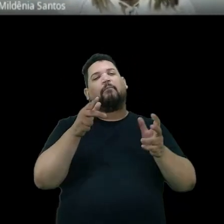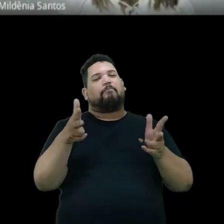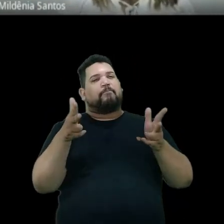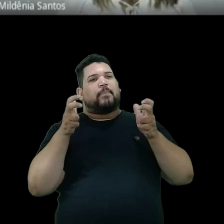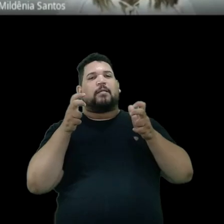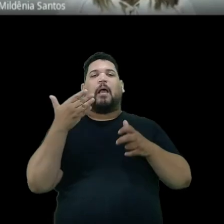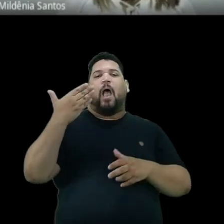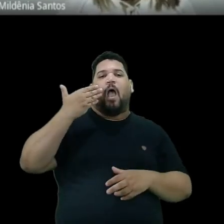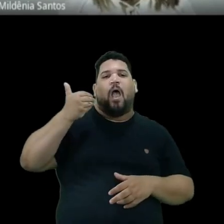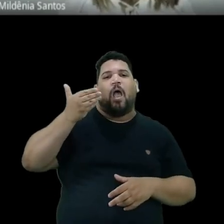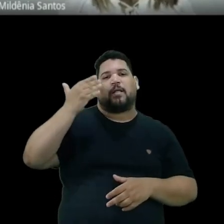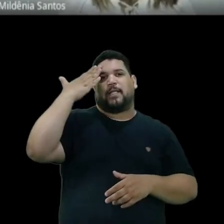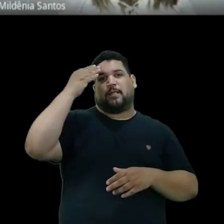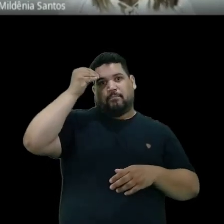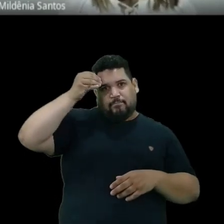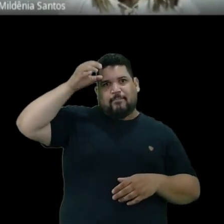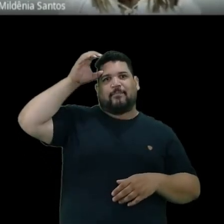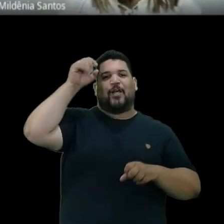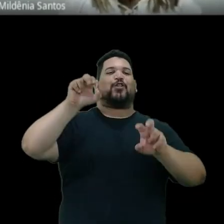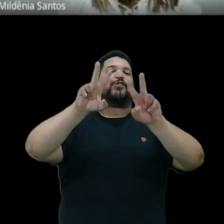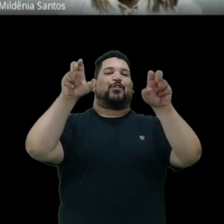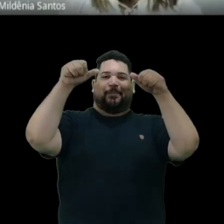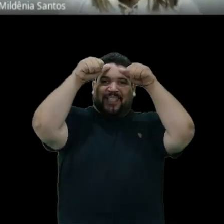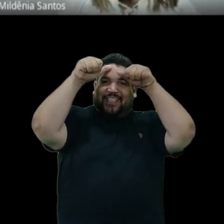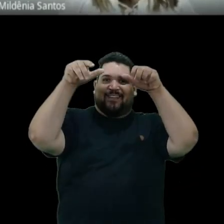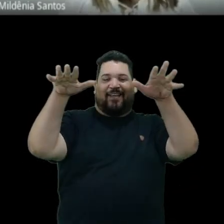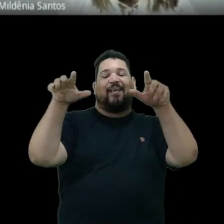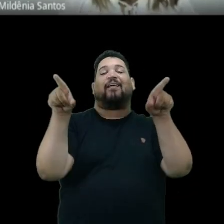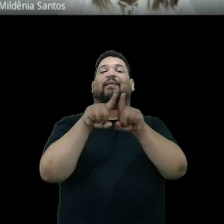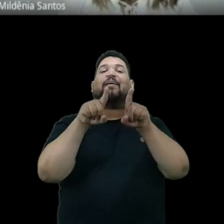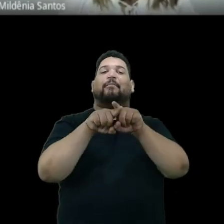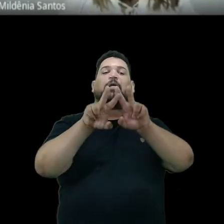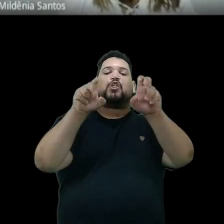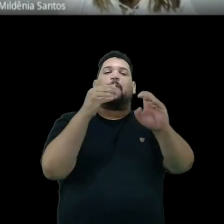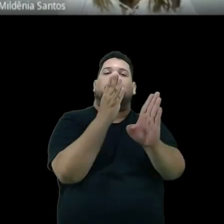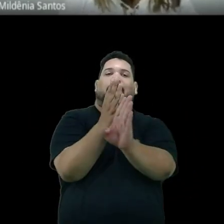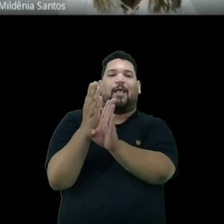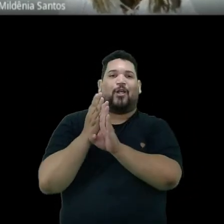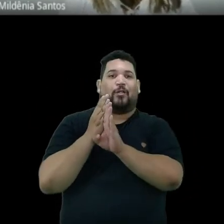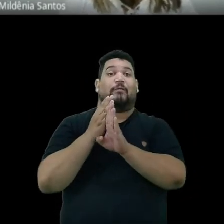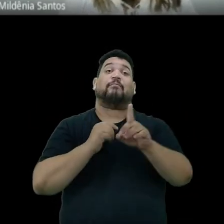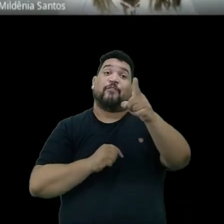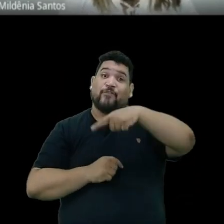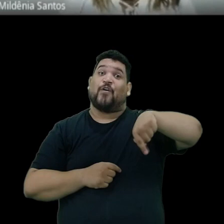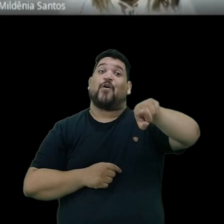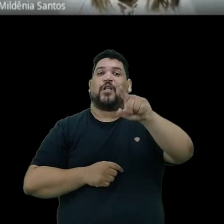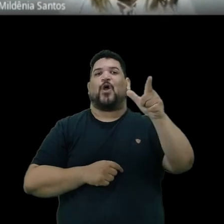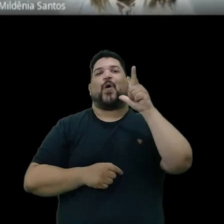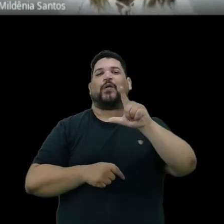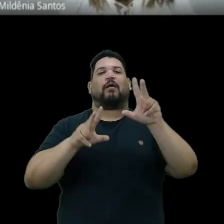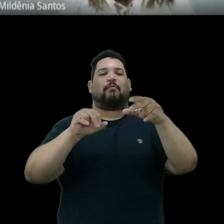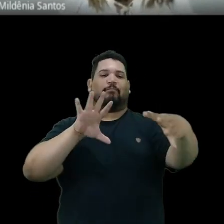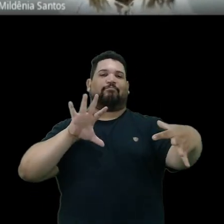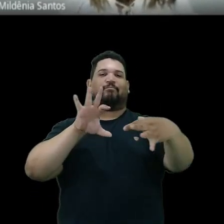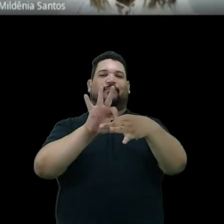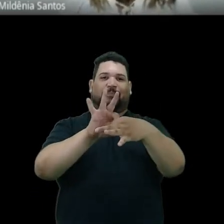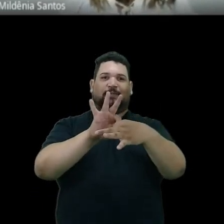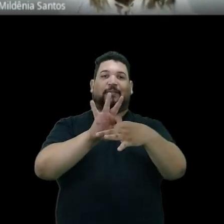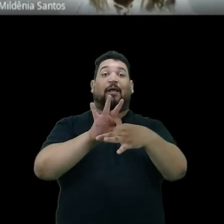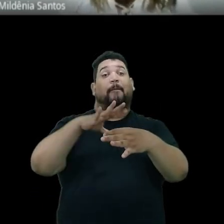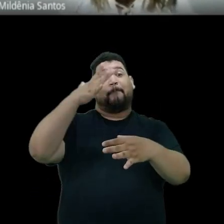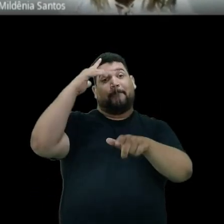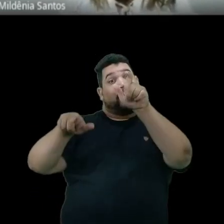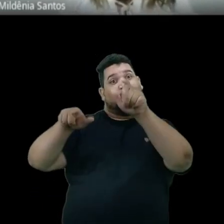com relação a essa questão do TEA, com relação ao diagnóstico, e que sejam pontes para que outras pessoas consigam